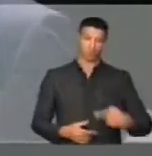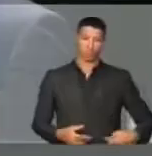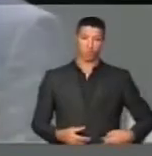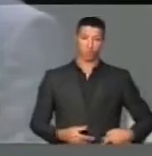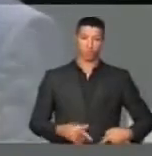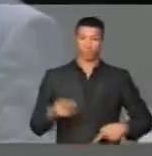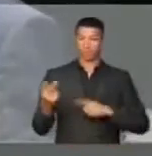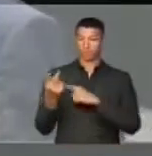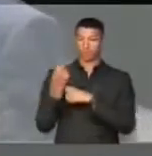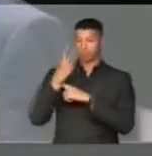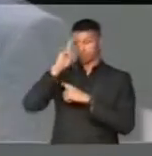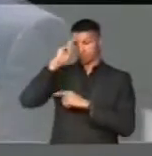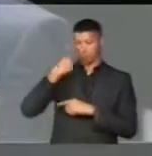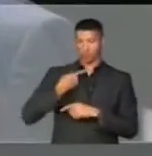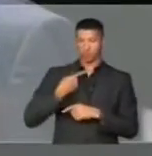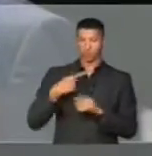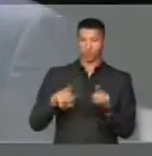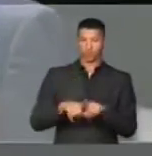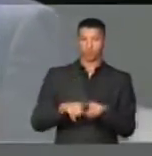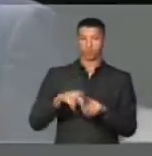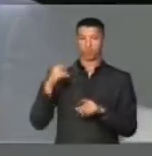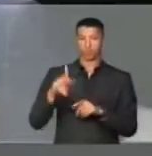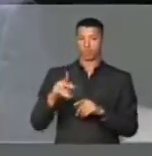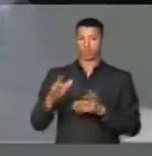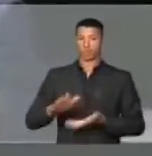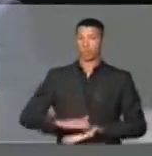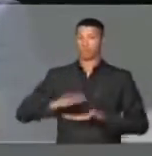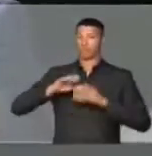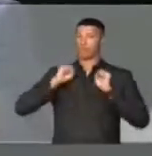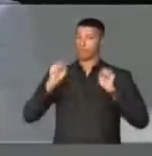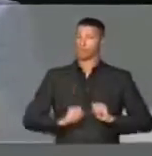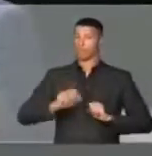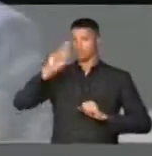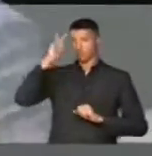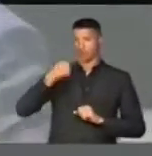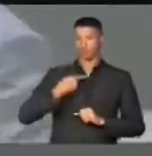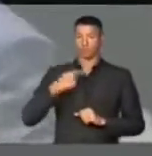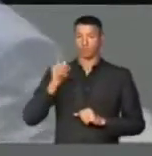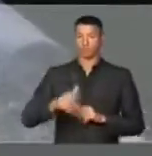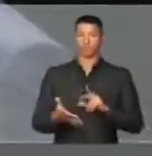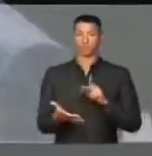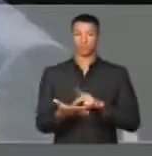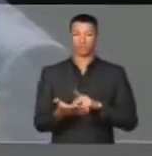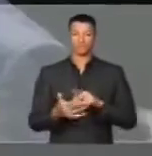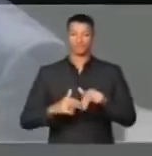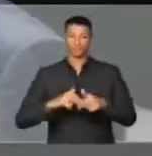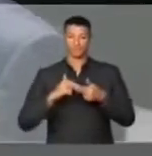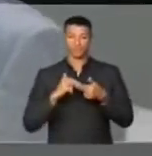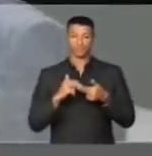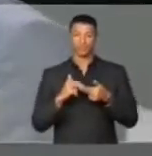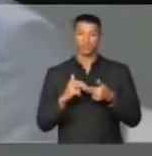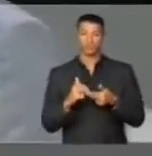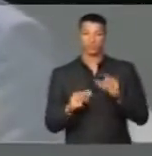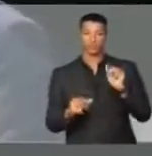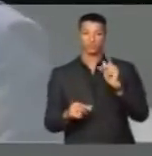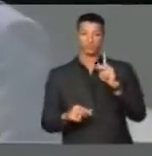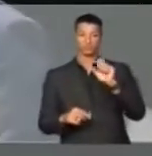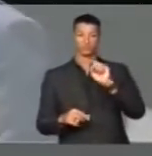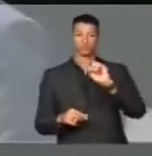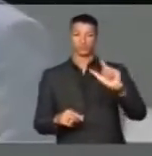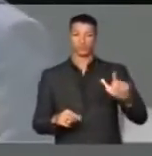para sua defesa pessoal e para o seu acúmulo de poder pessoal. É exatamente por esse motivo que o